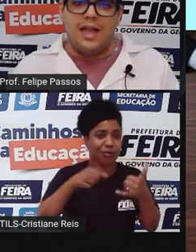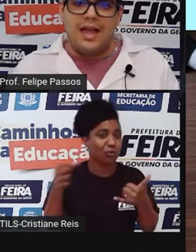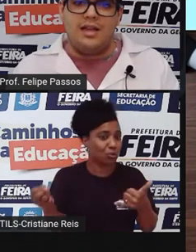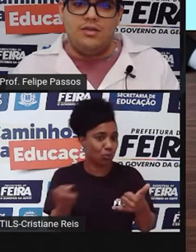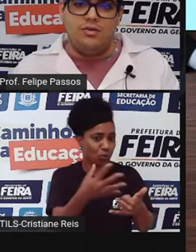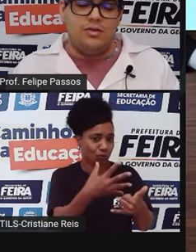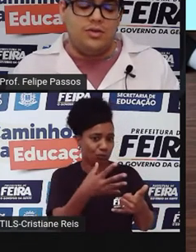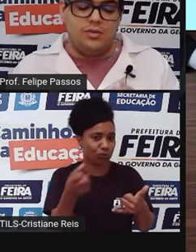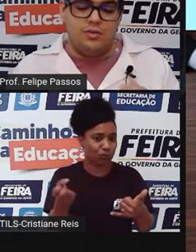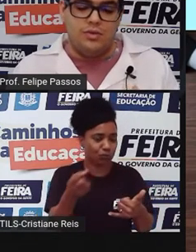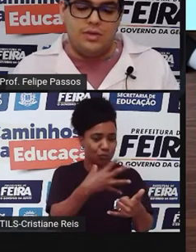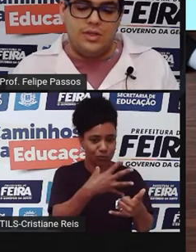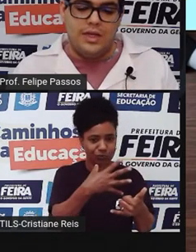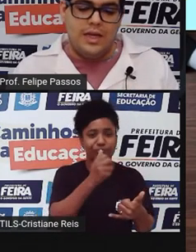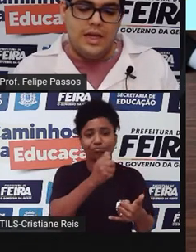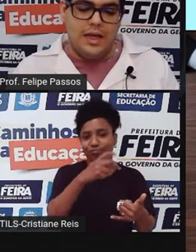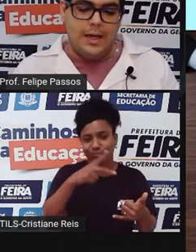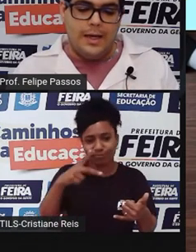os técnicos,